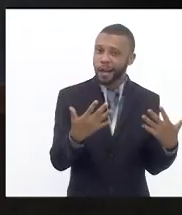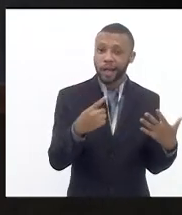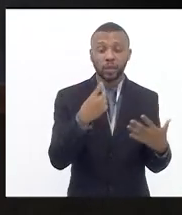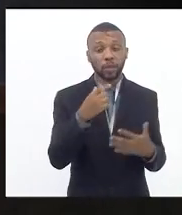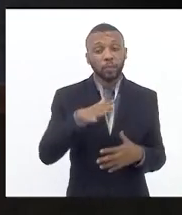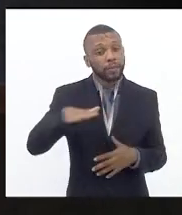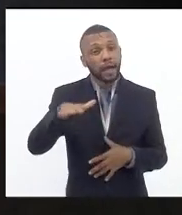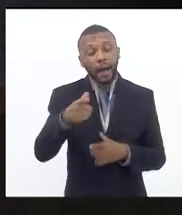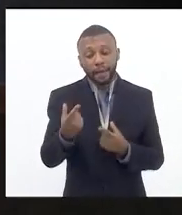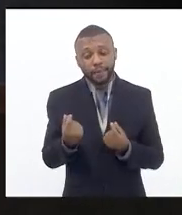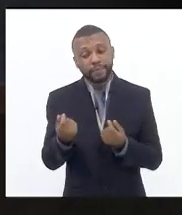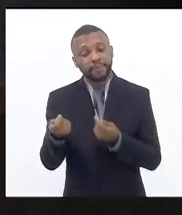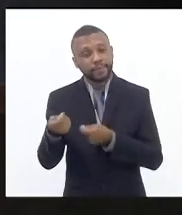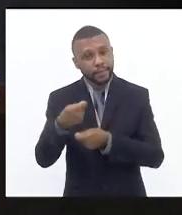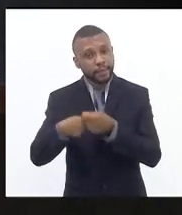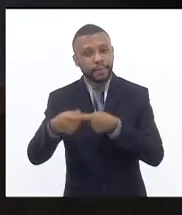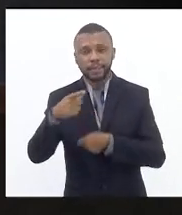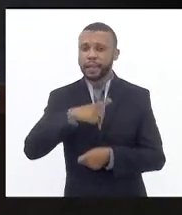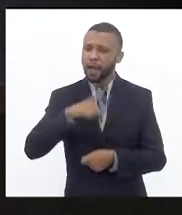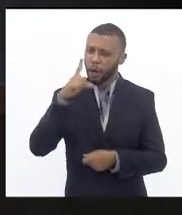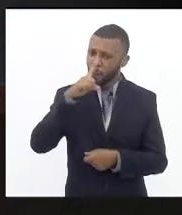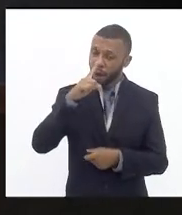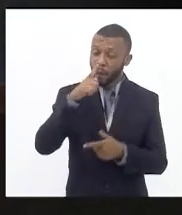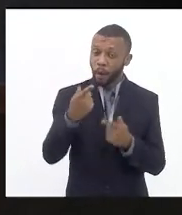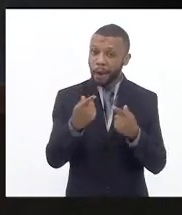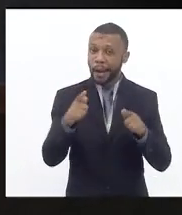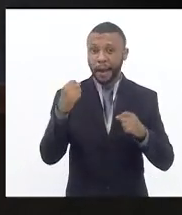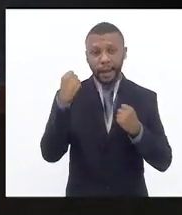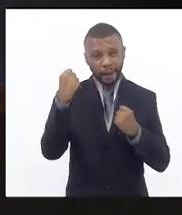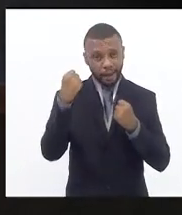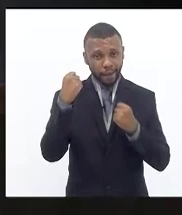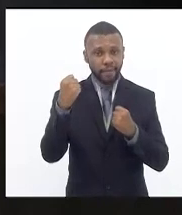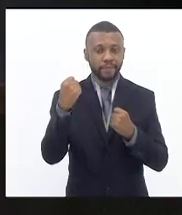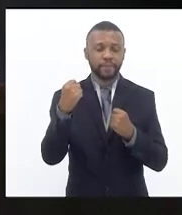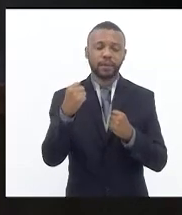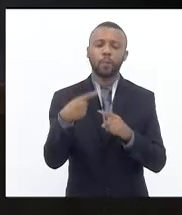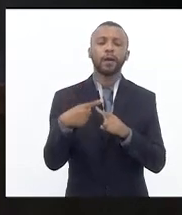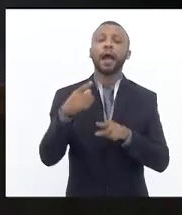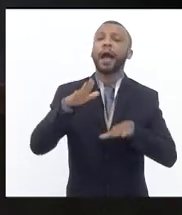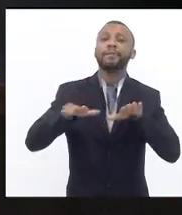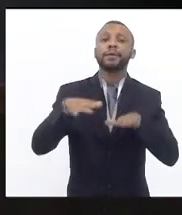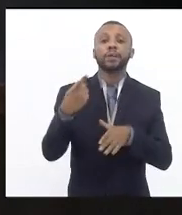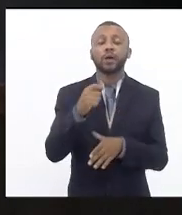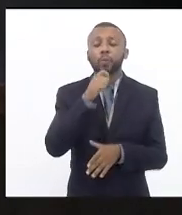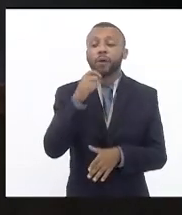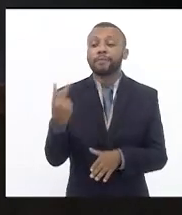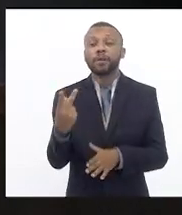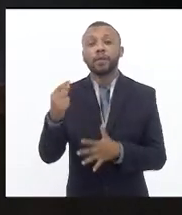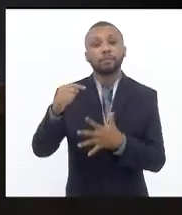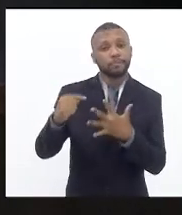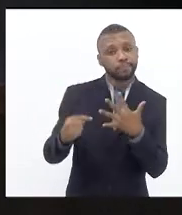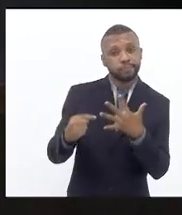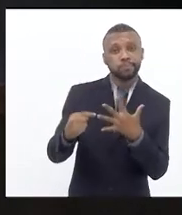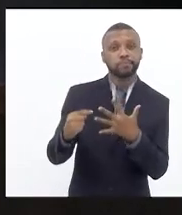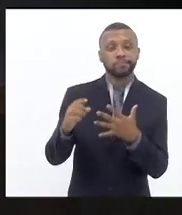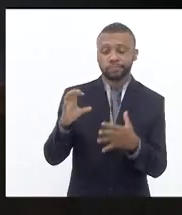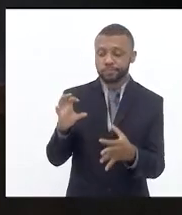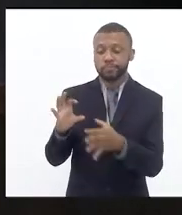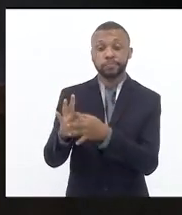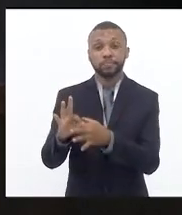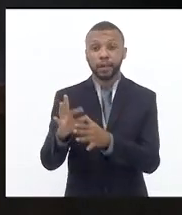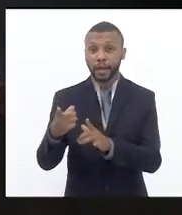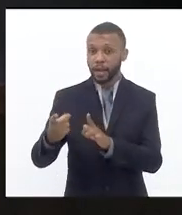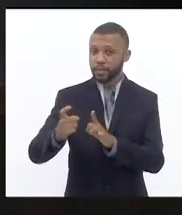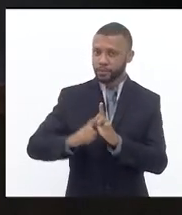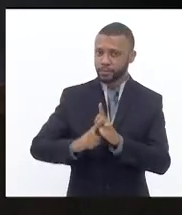gente queria da área financeira tem um grave é porque muitas vezes a gente não valoriza determinados aspectos e eu falei aqui para vocês